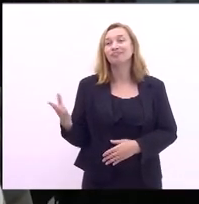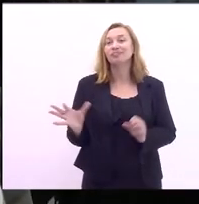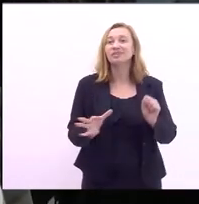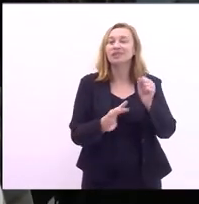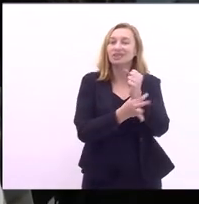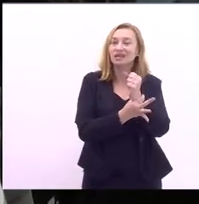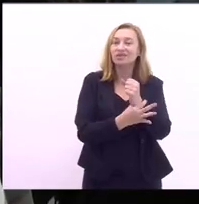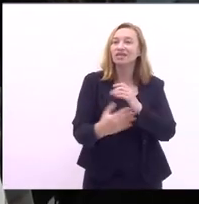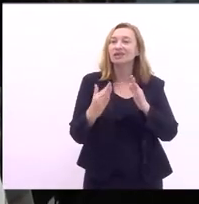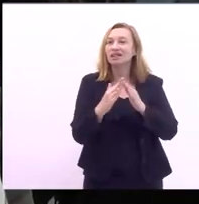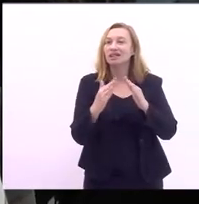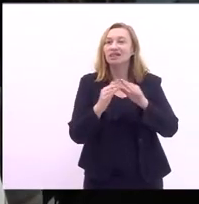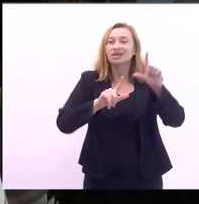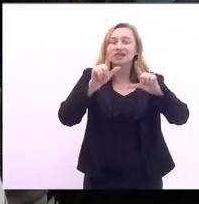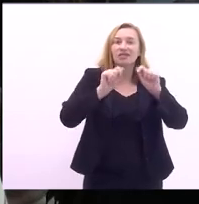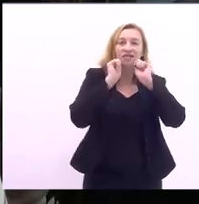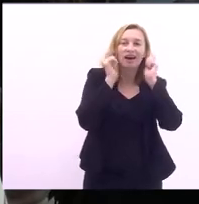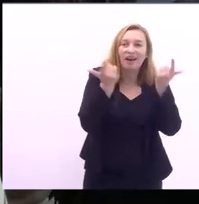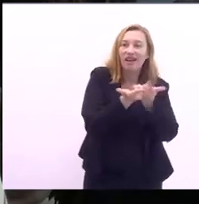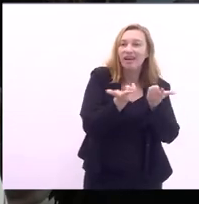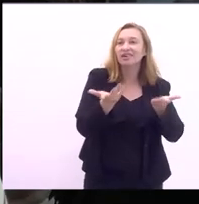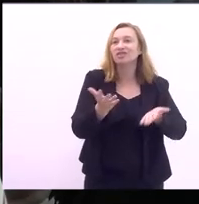da casa, TV Alerge,